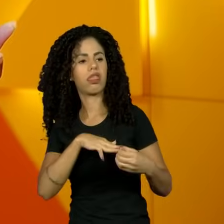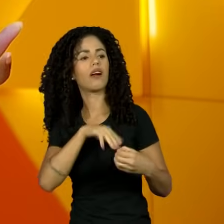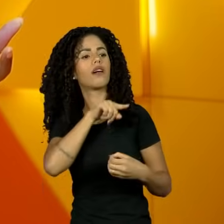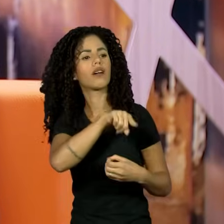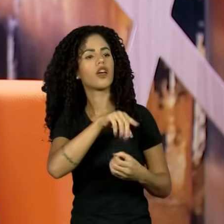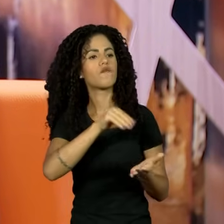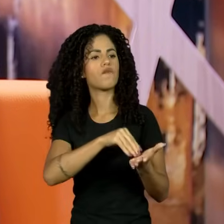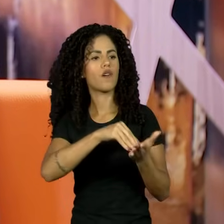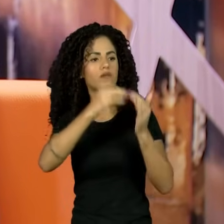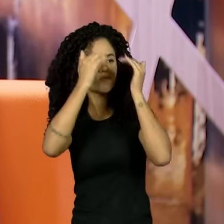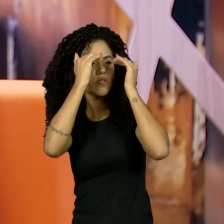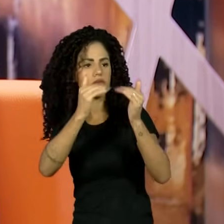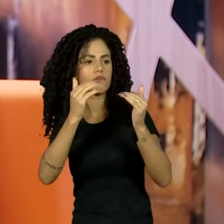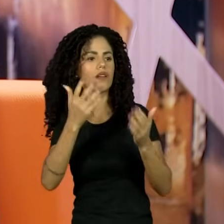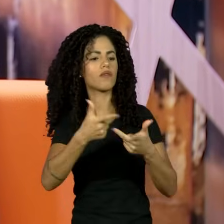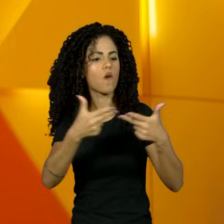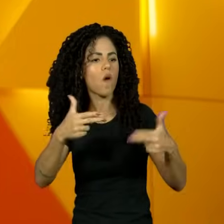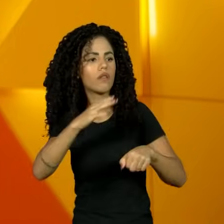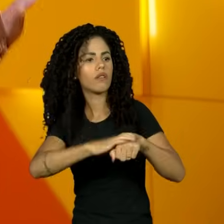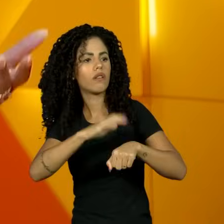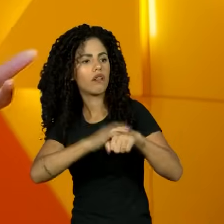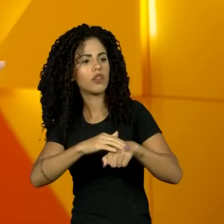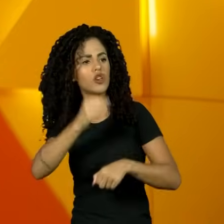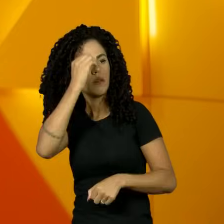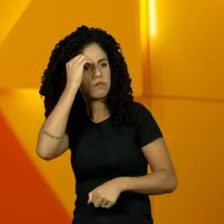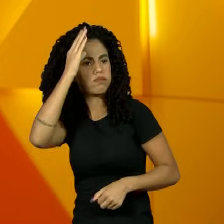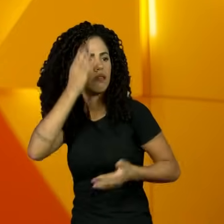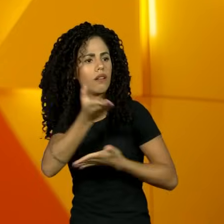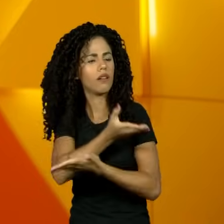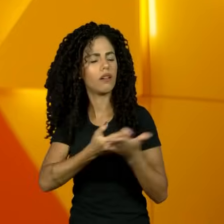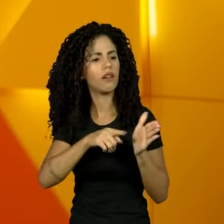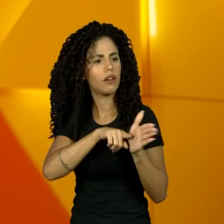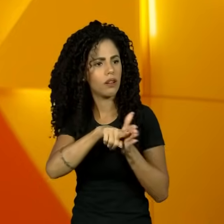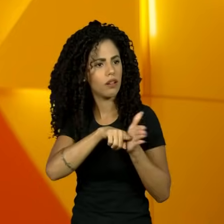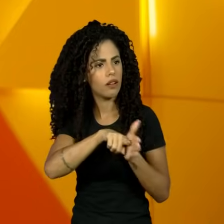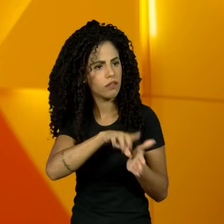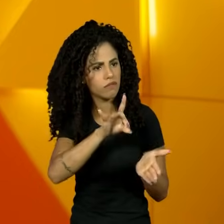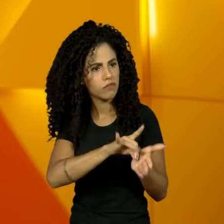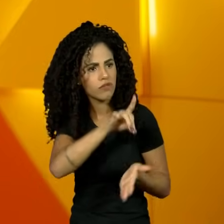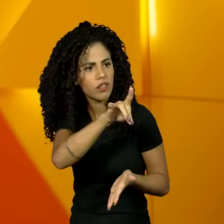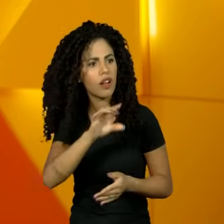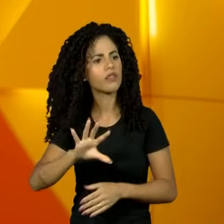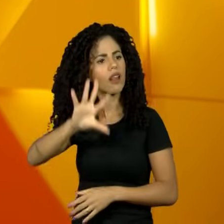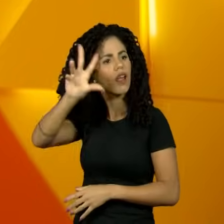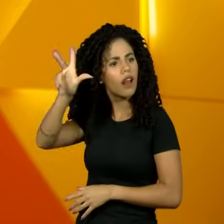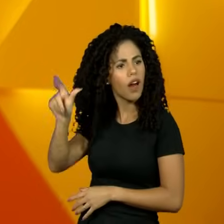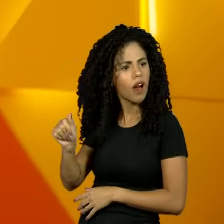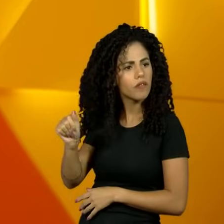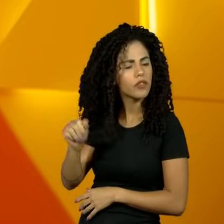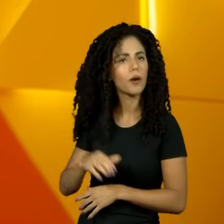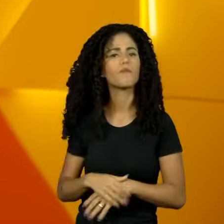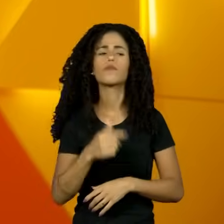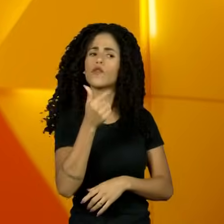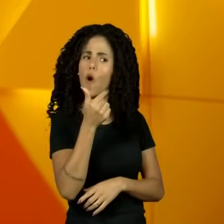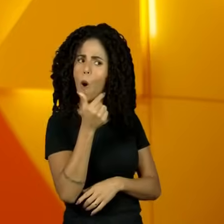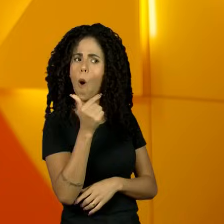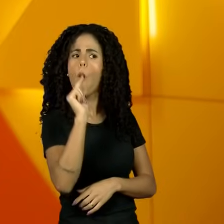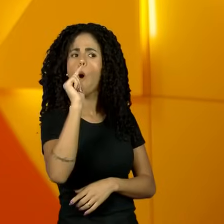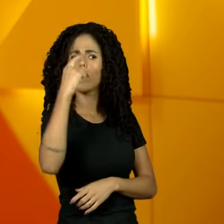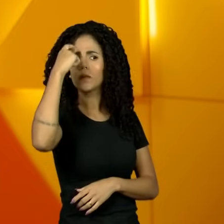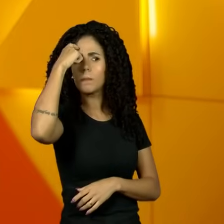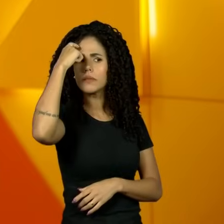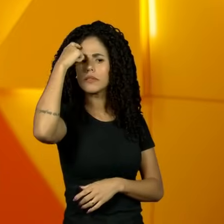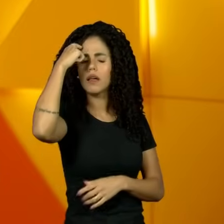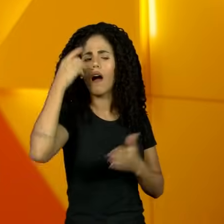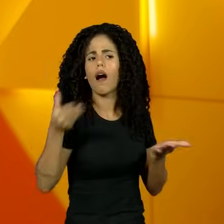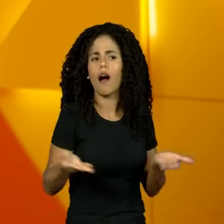desrespeitando, né? Exatamente. Toda essa produção intelectual, por exemplo, do continente africano. Outra pessoa que me veio aqui à